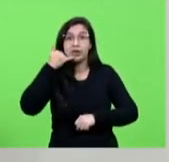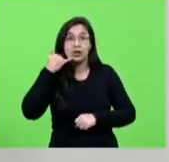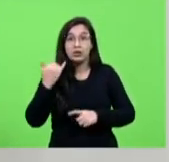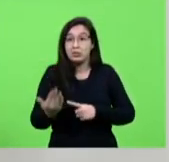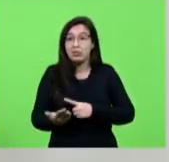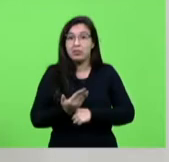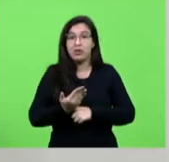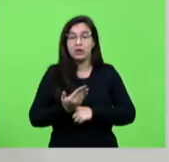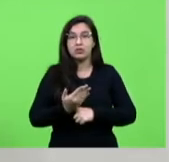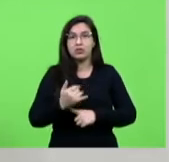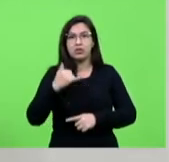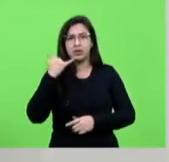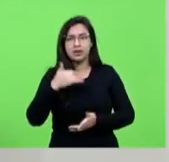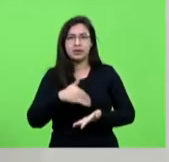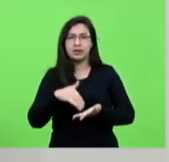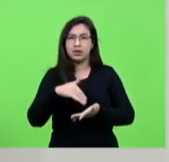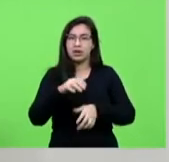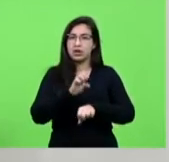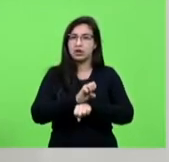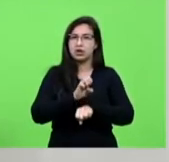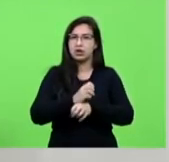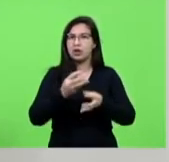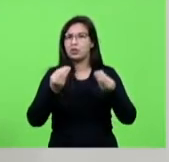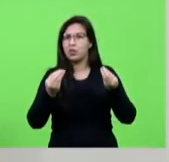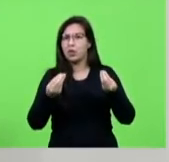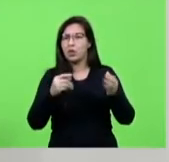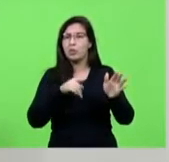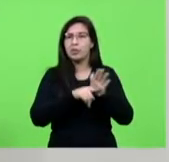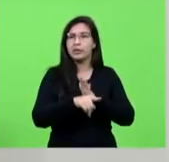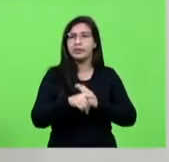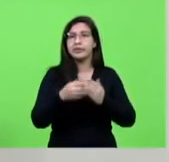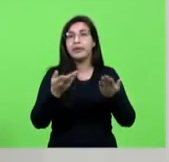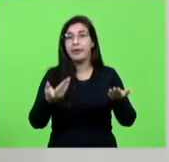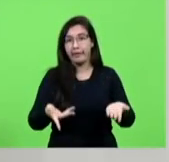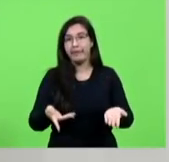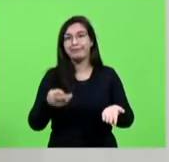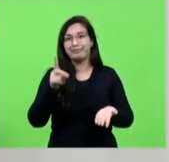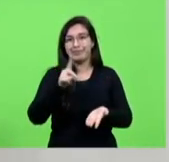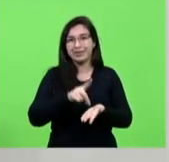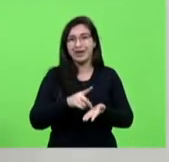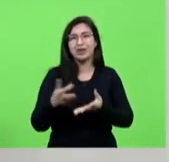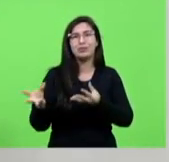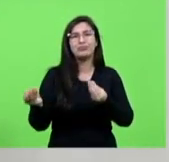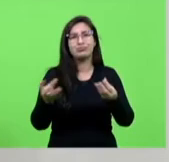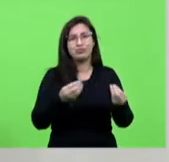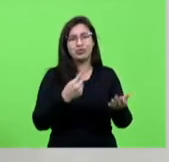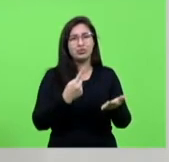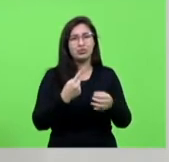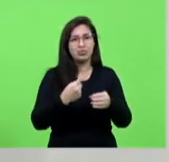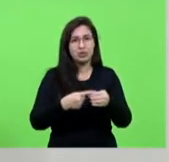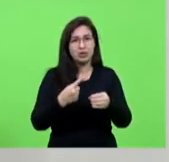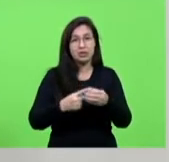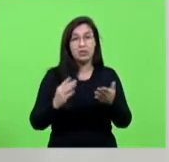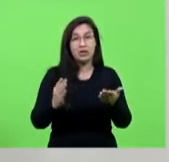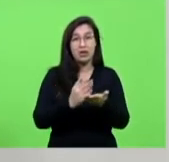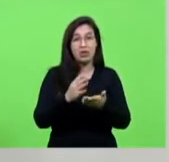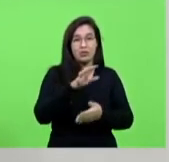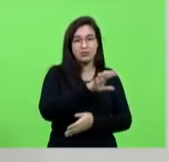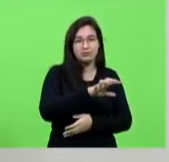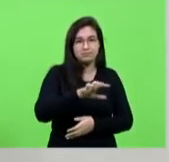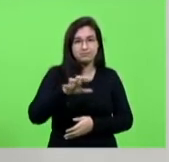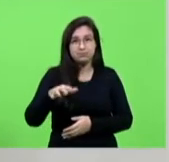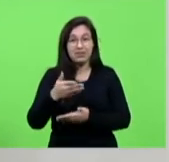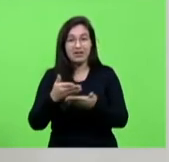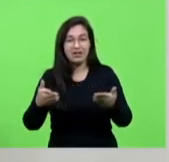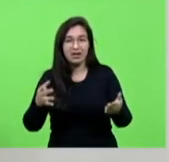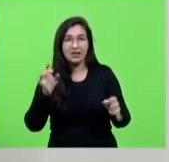a Secretaria de Estado e está aí a realidade, né? Tem muitos municípios e algumas regiões, em especial,